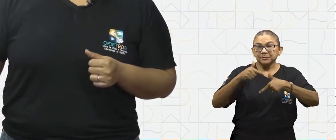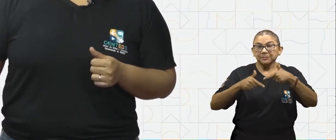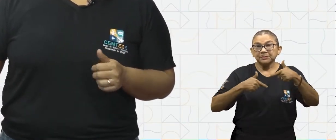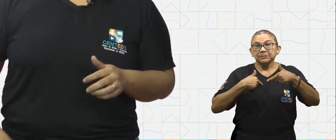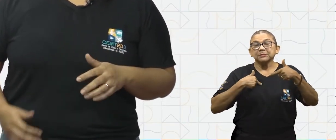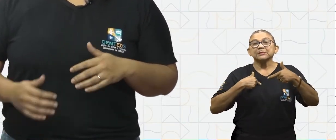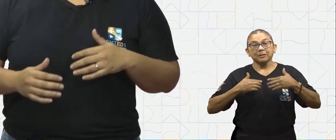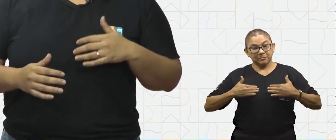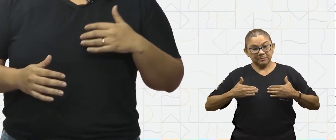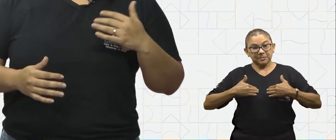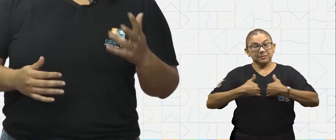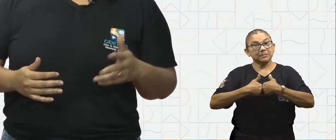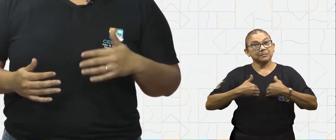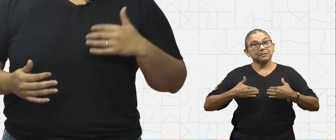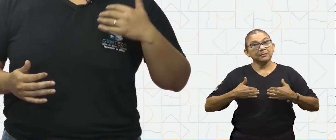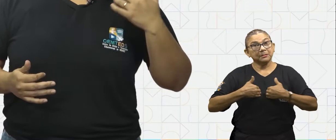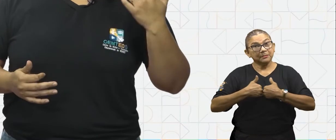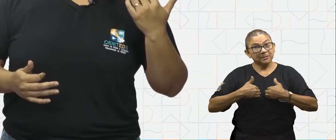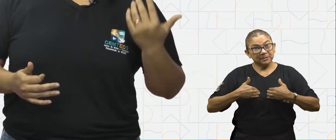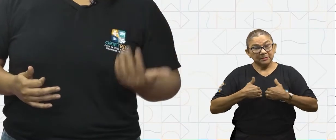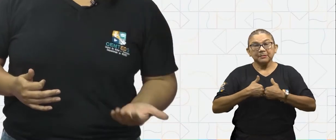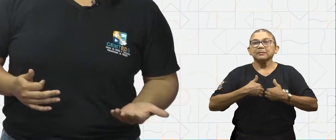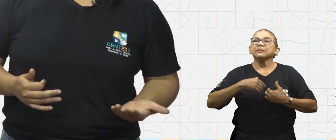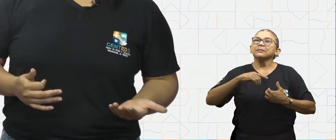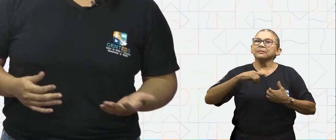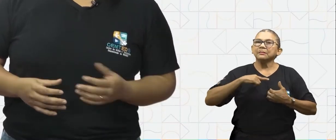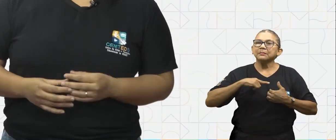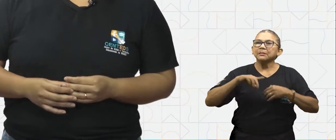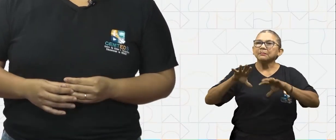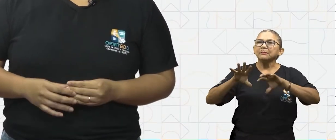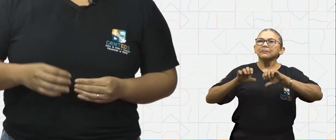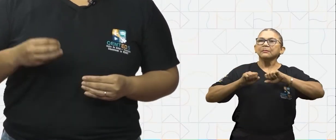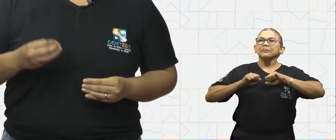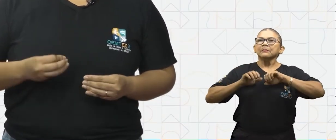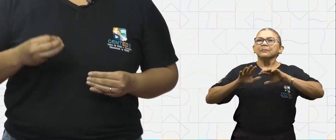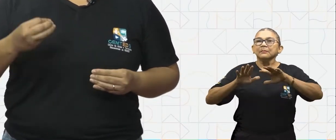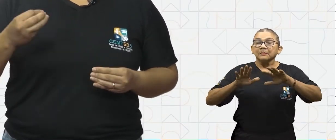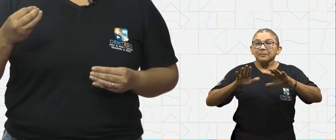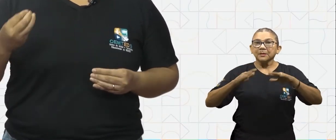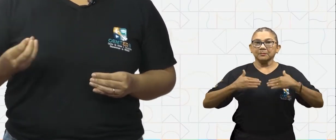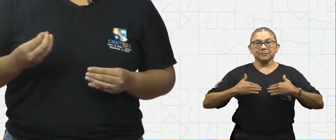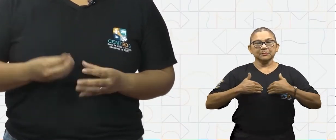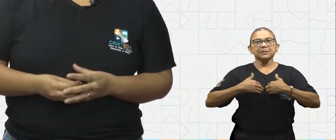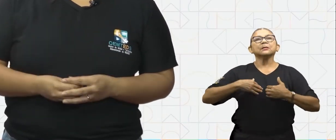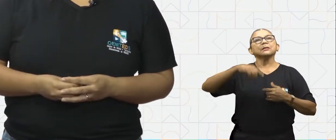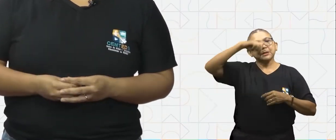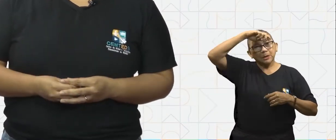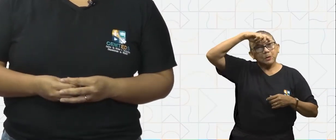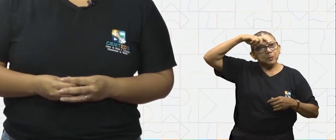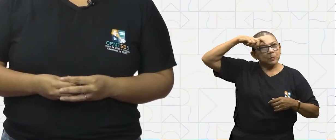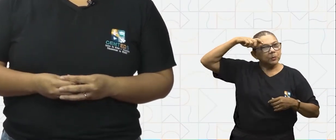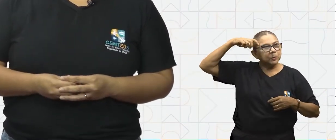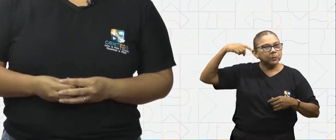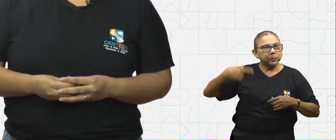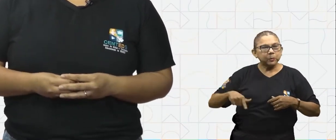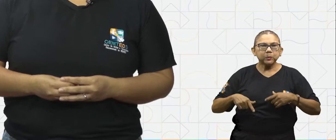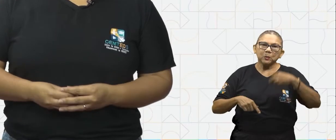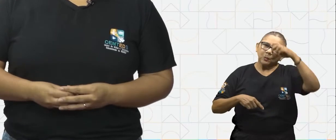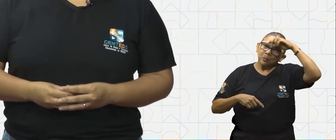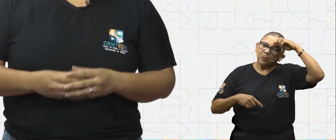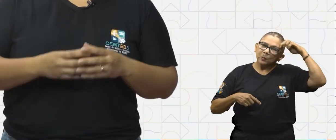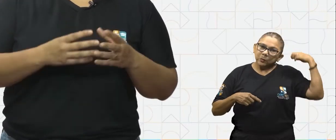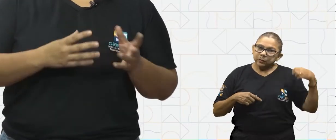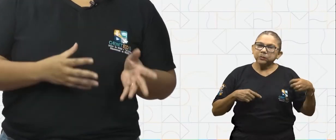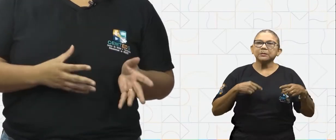nos animais comumente ocorre através do suor e a evaporação, que é a liberação